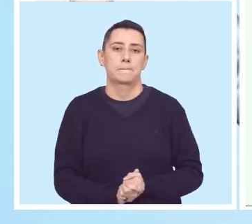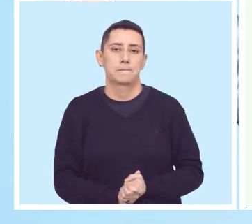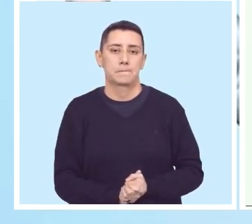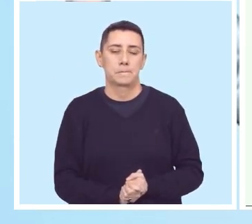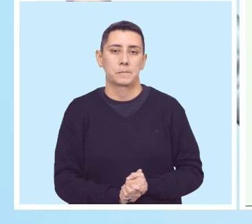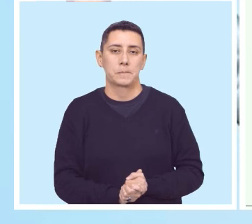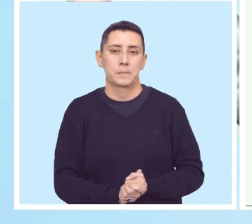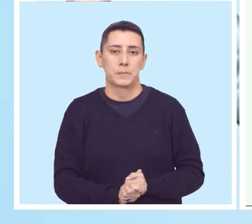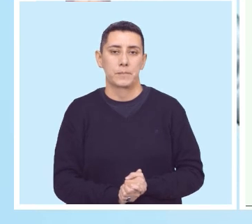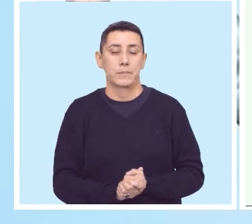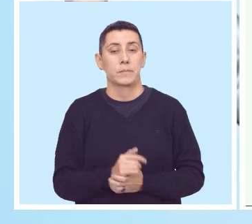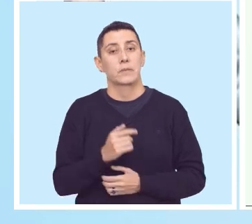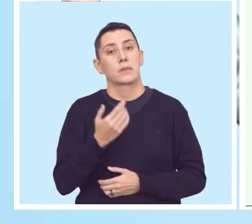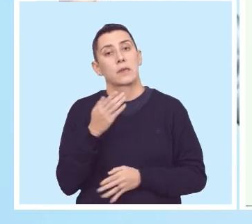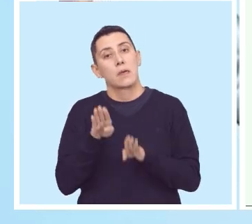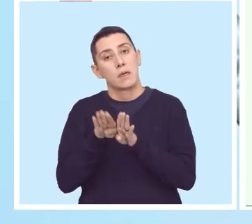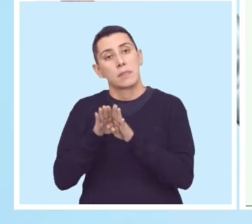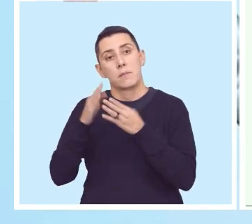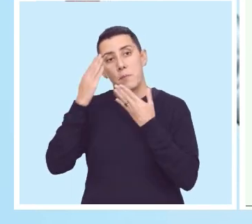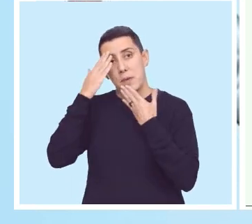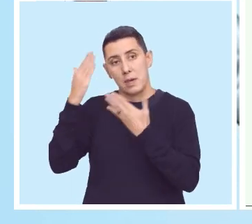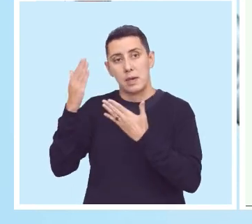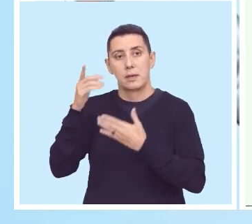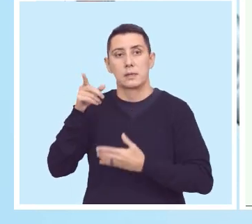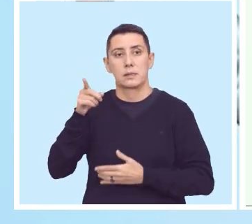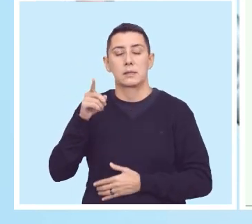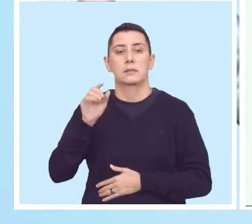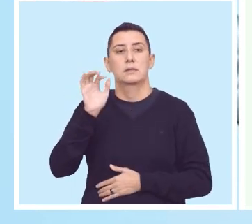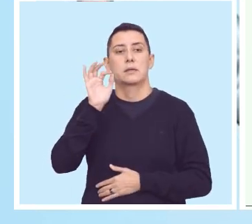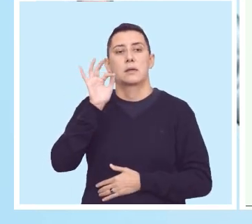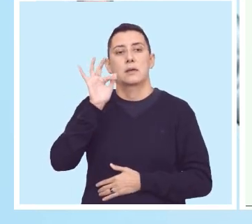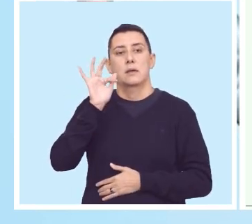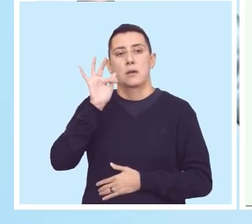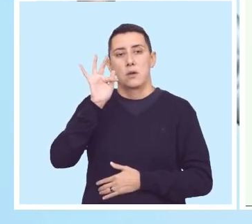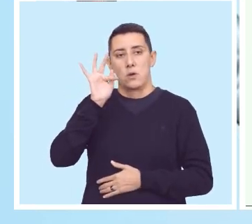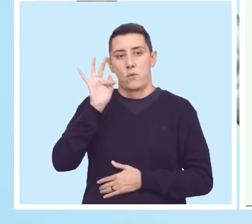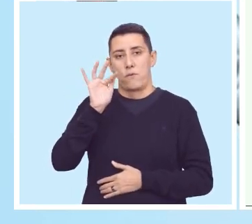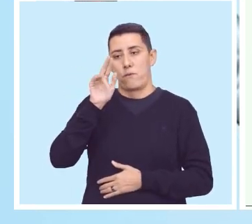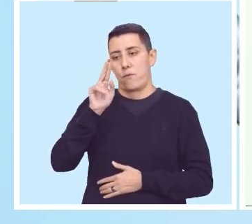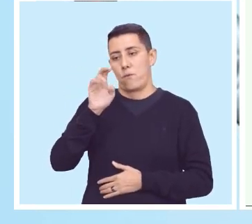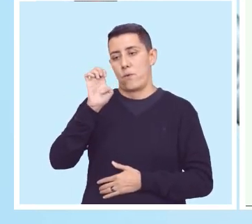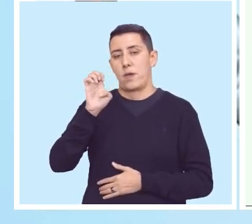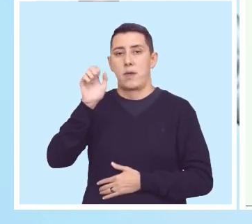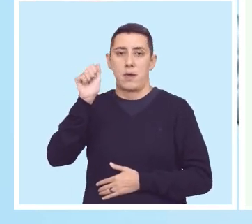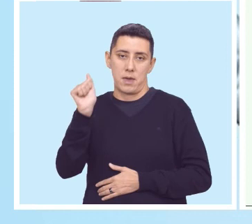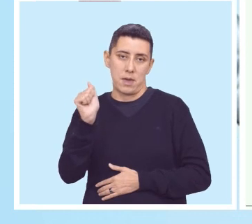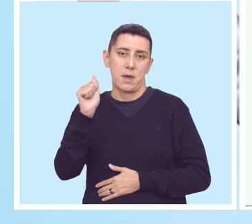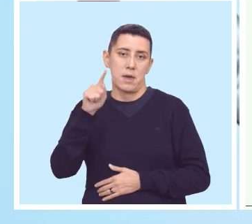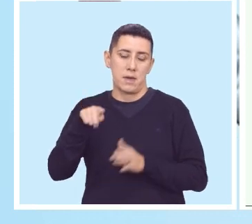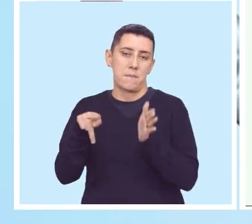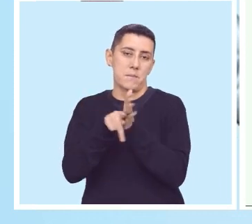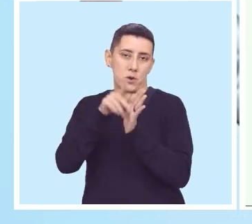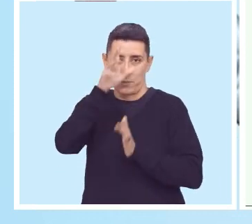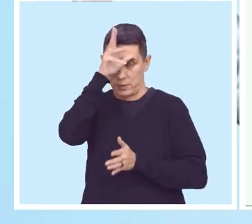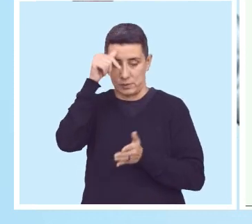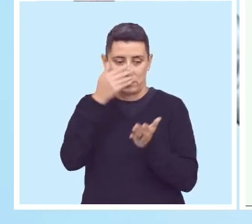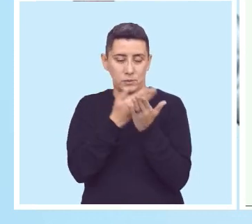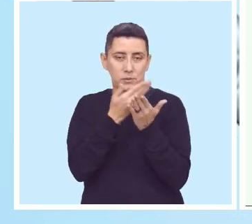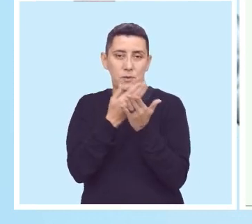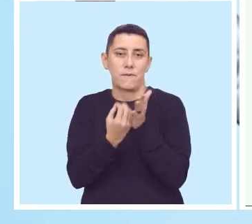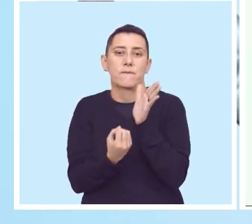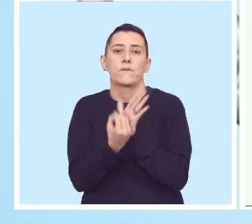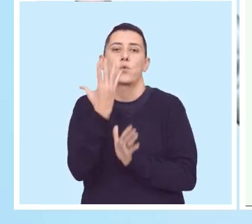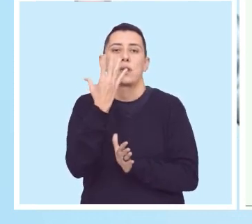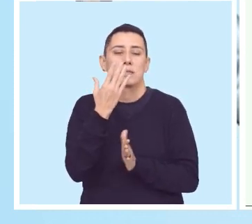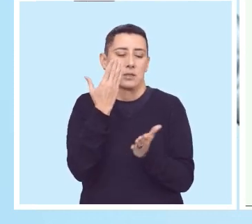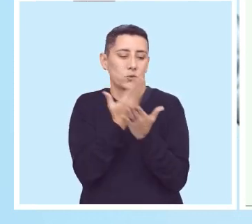expectativas. E agradecer também a FUEA, que é a Fundação Universitária de Estudos Amazônicos, que foi a